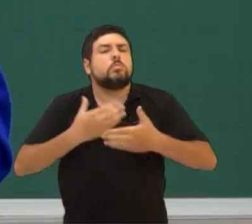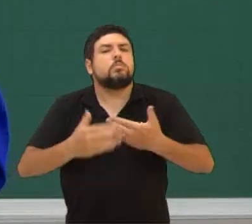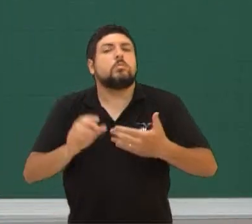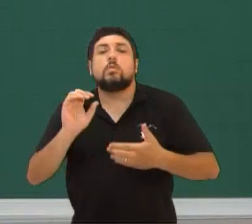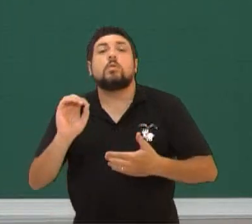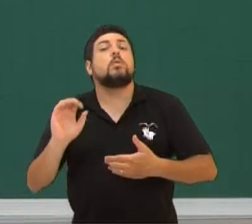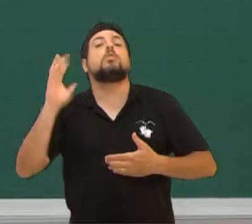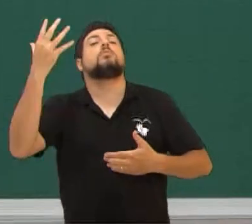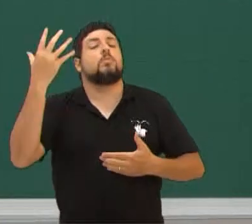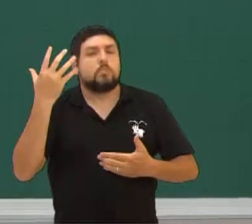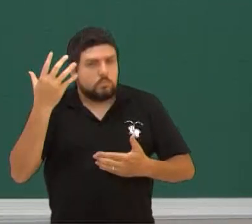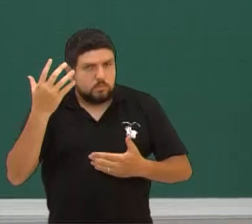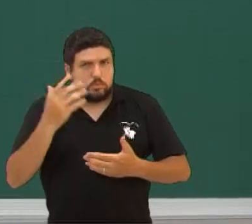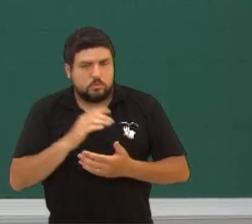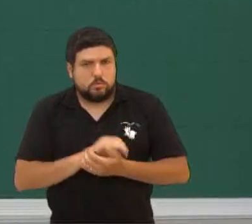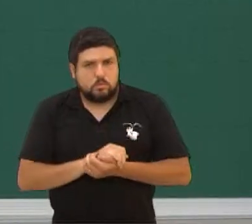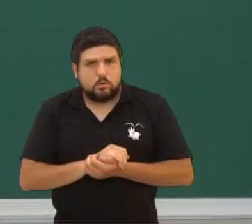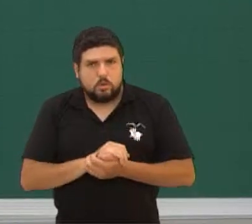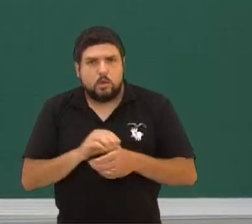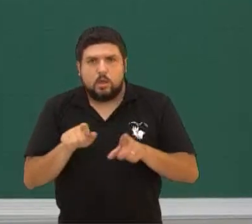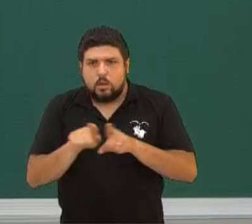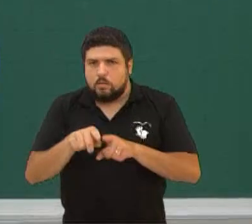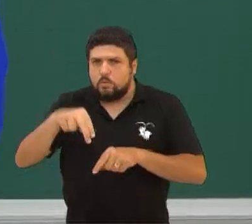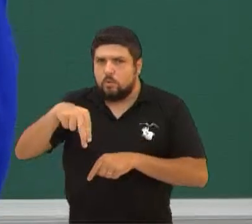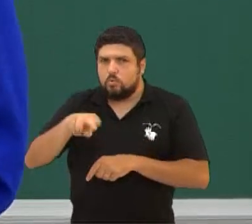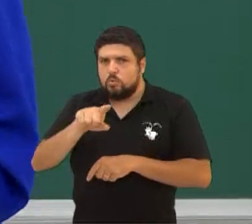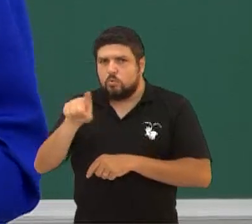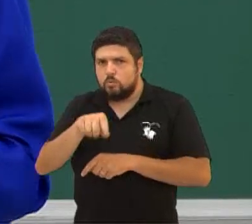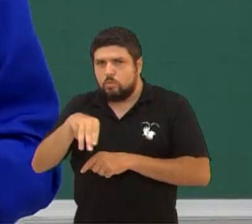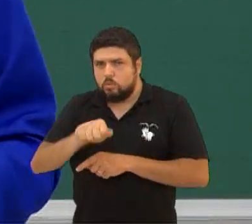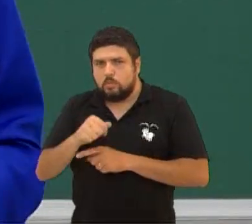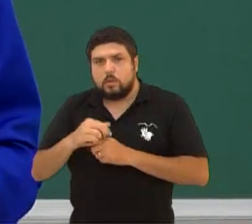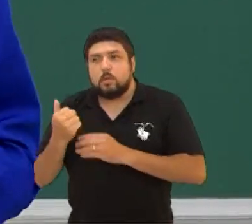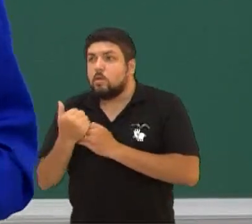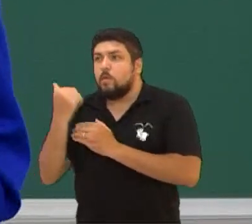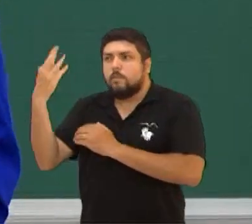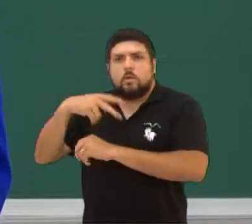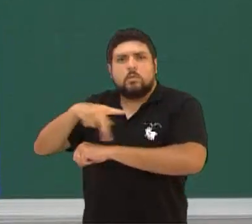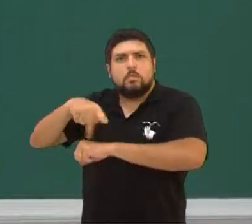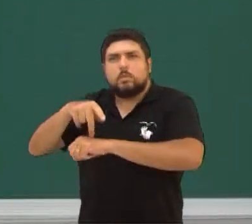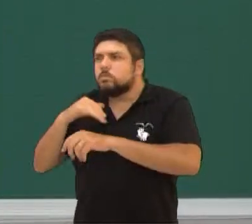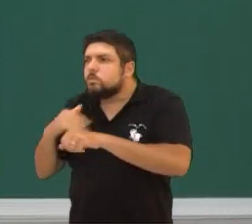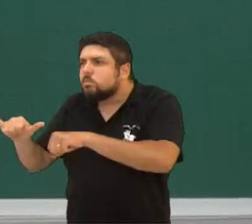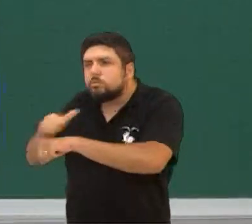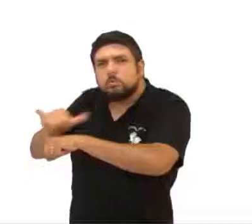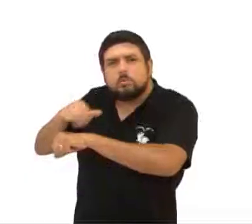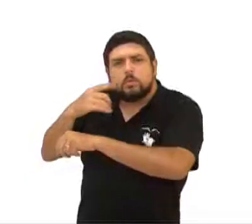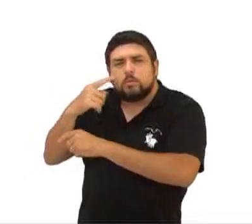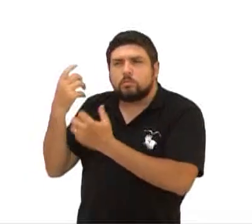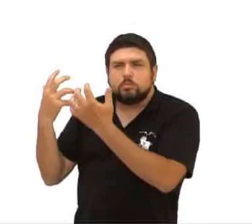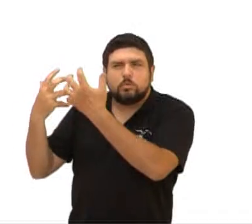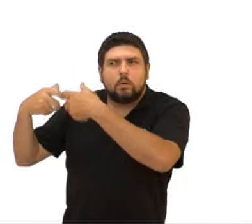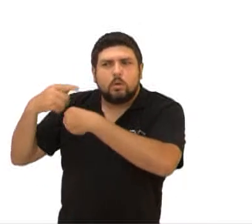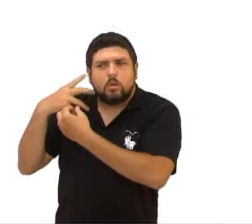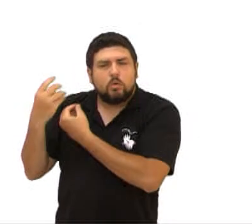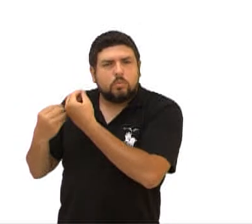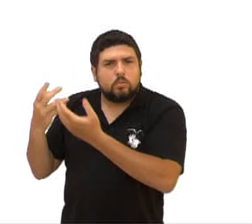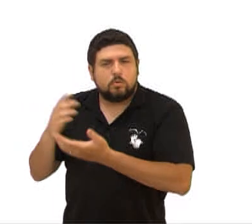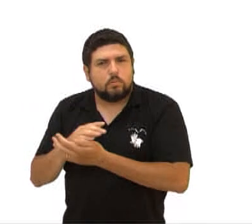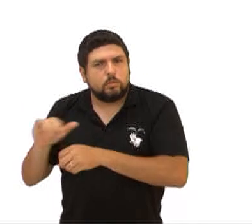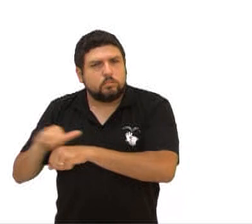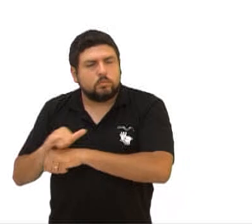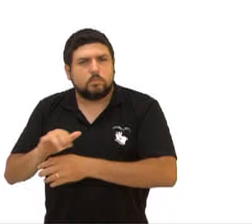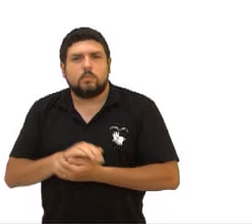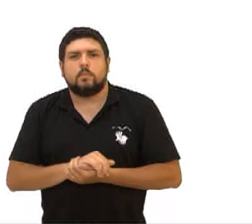né? Junto com a ideia do Nussmann, que ele foi buscar lá fora essas reflexões, o que aconteceu, né? Então vamos